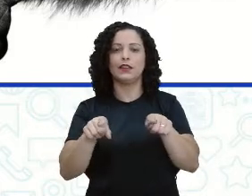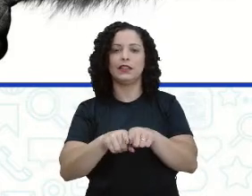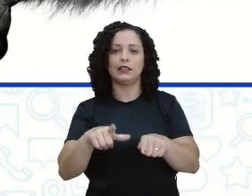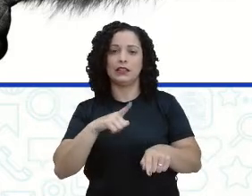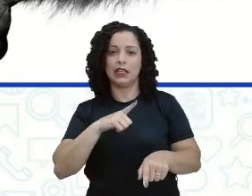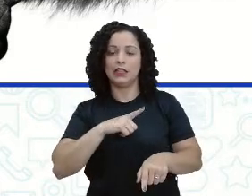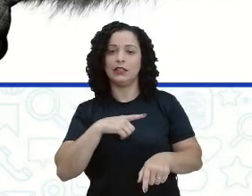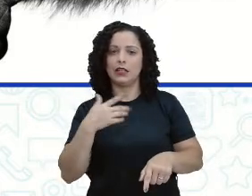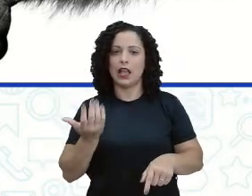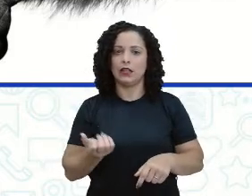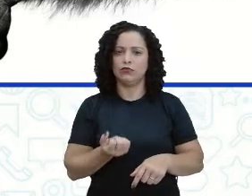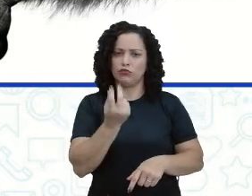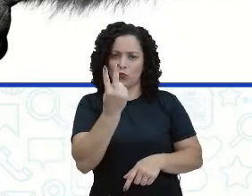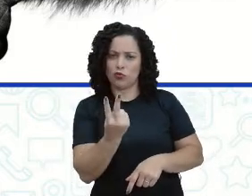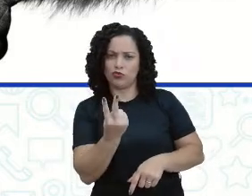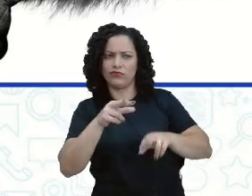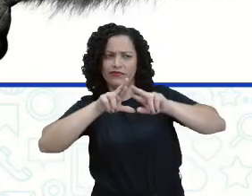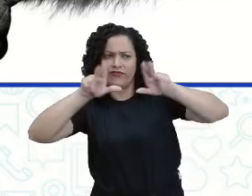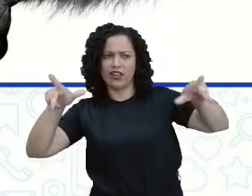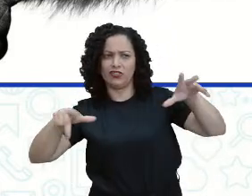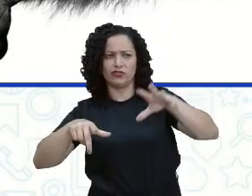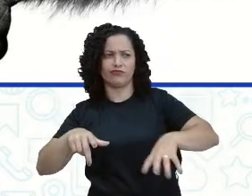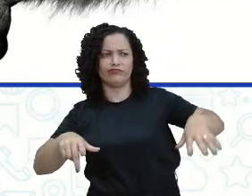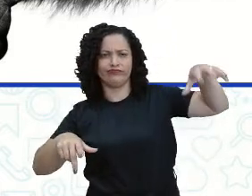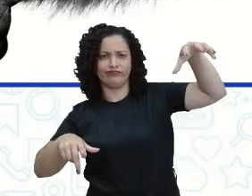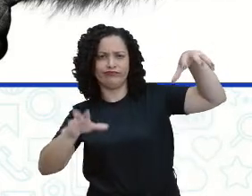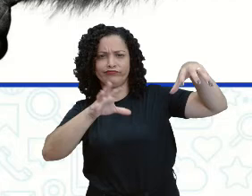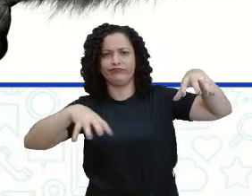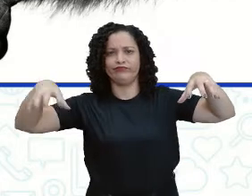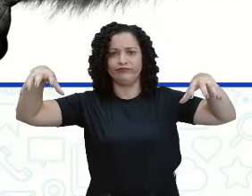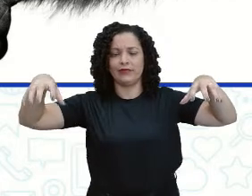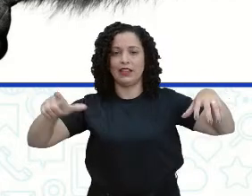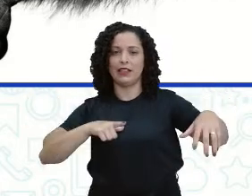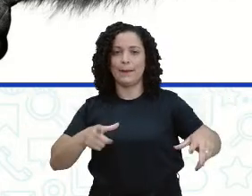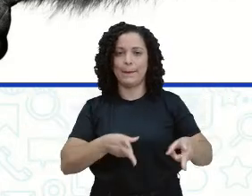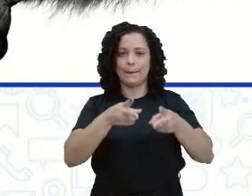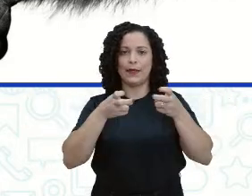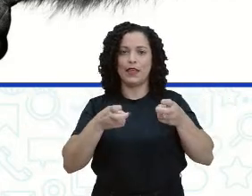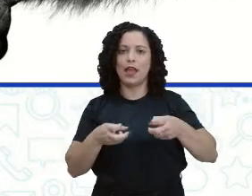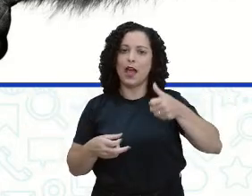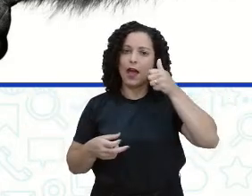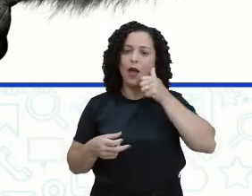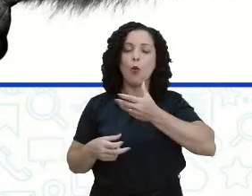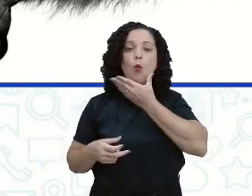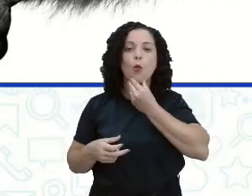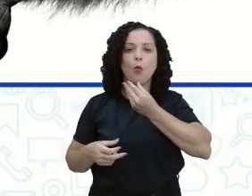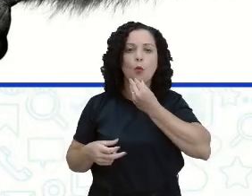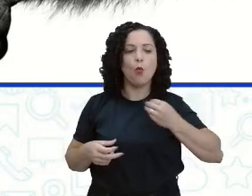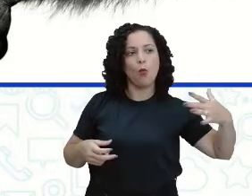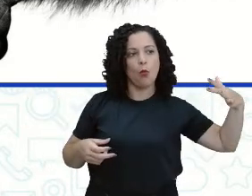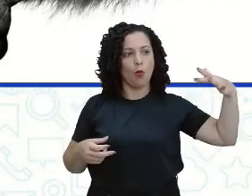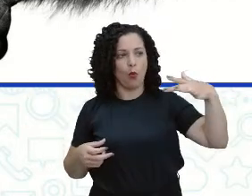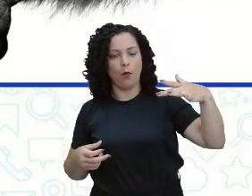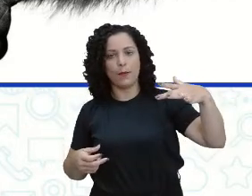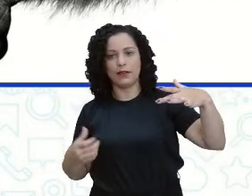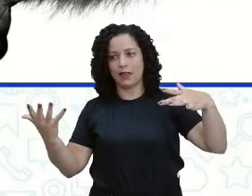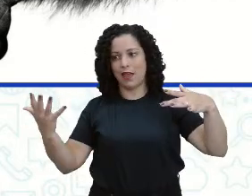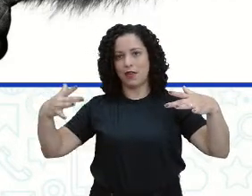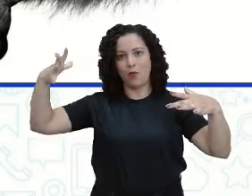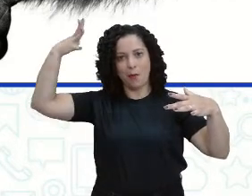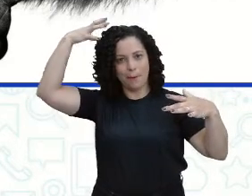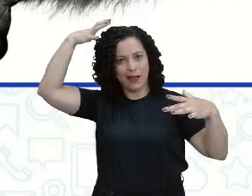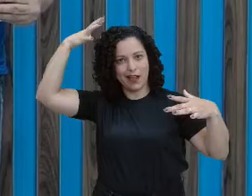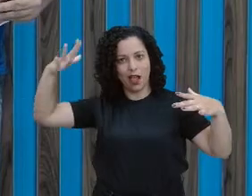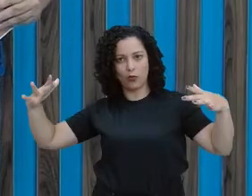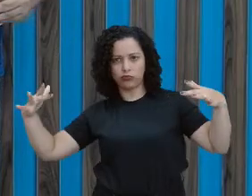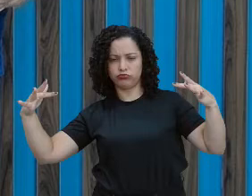2 mamíferos, a gente vai ver, pela observação, a gente percebe a mão humana e a mão aí de um primata. Ah, professora,